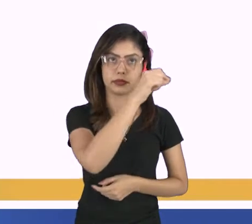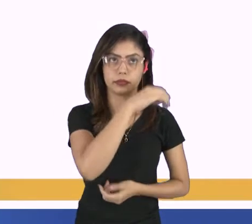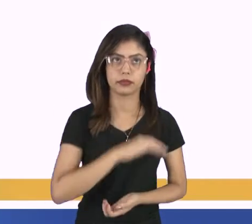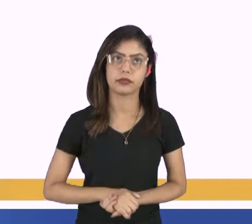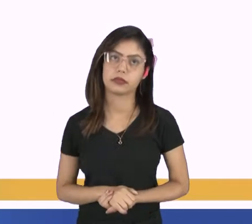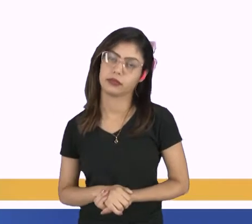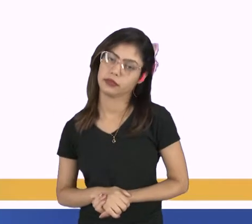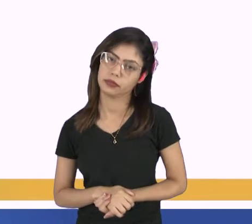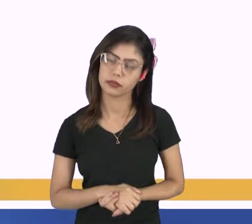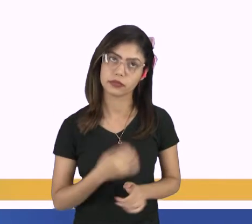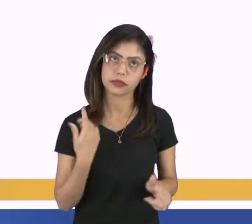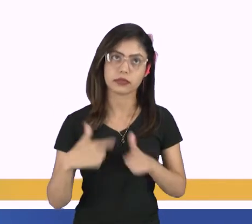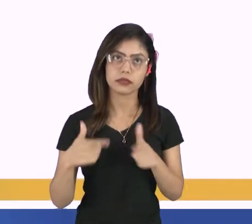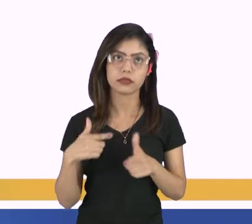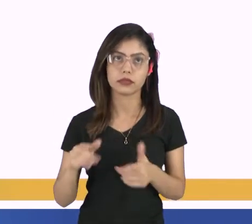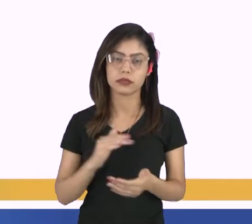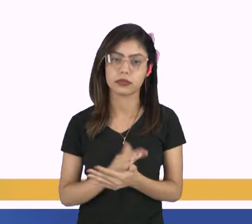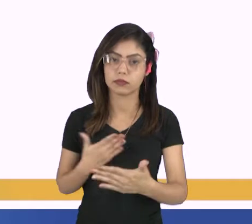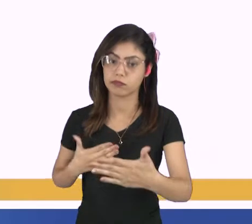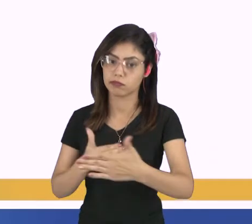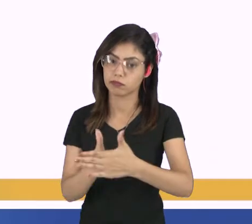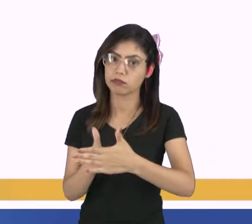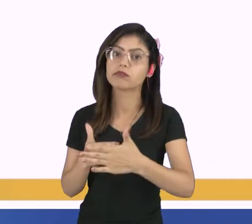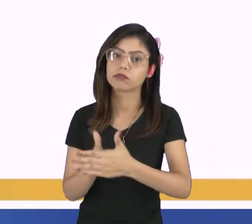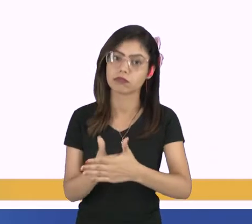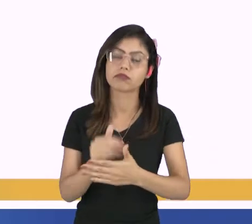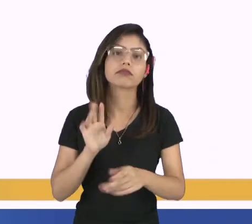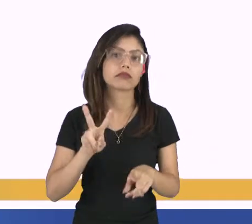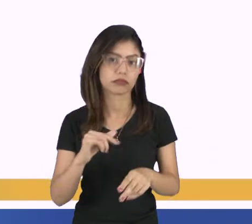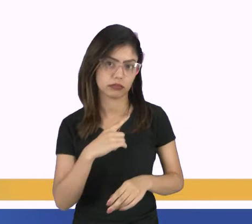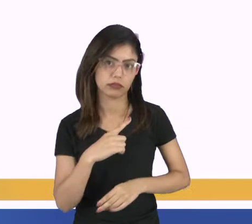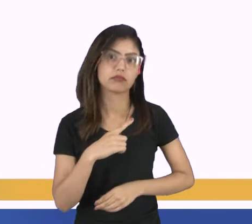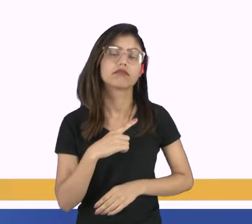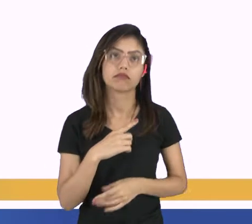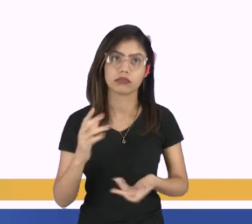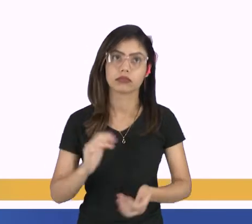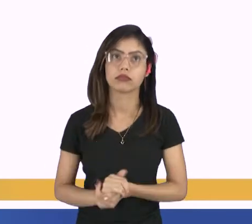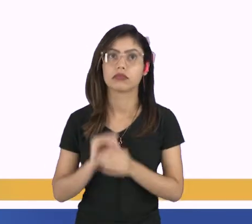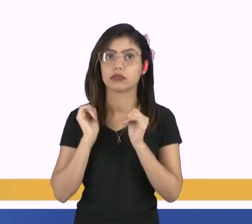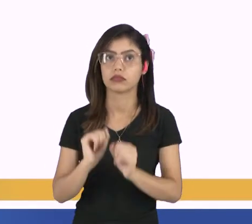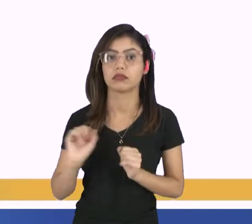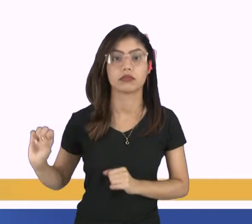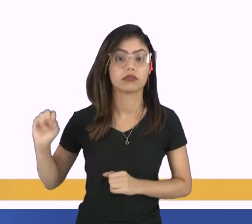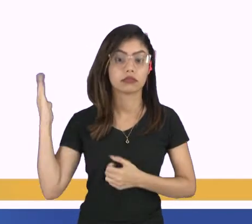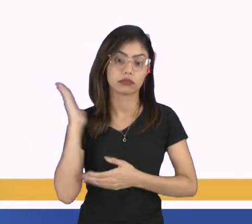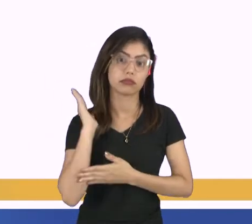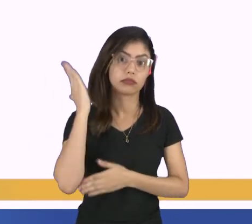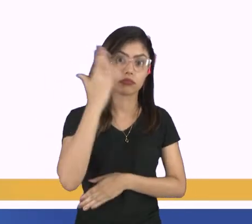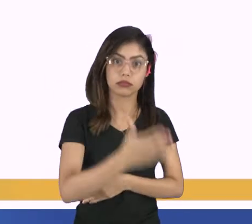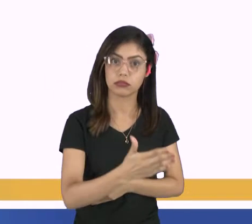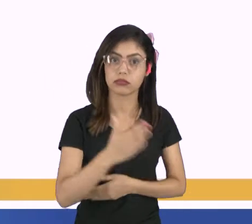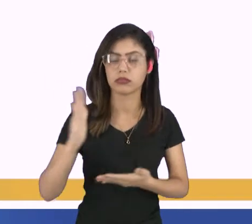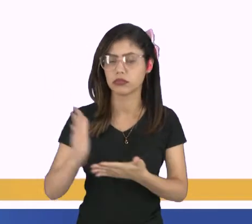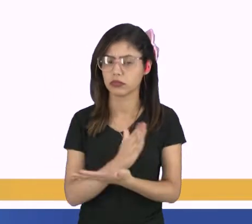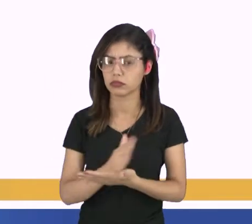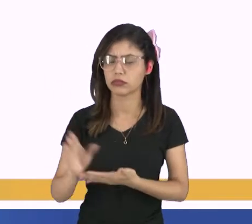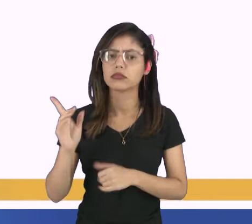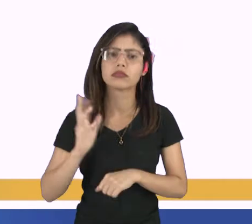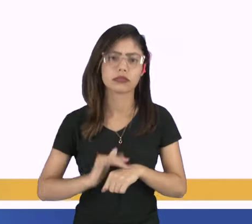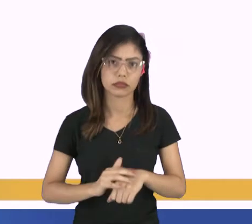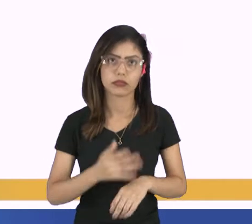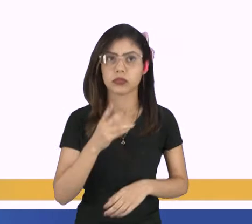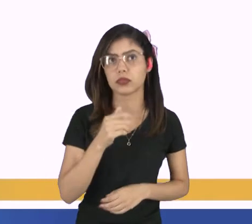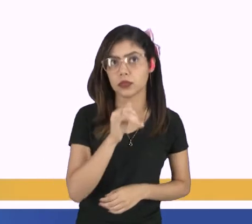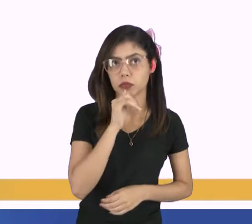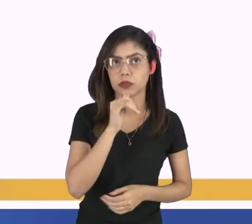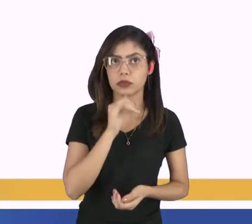ter aí um trabalho do combate ao Aedes aegypti. Lembra que ele pode ser a causa direta da transmissão de algumas doenças muito comuns,